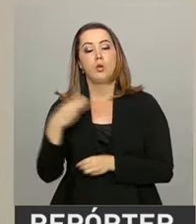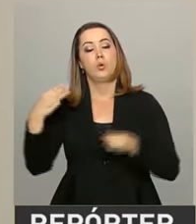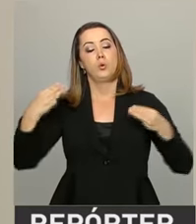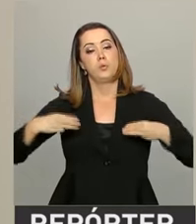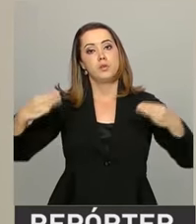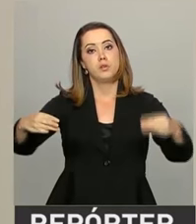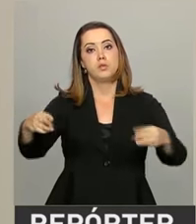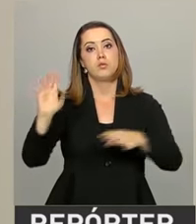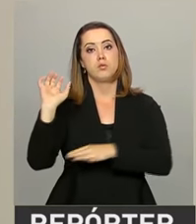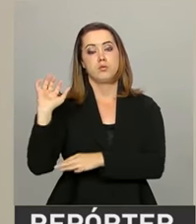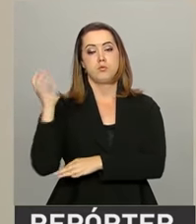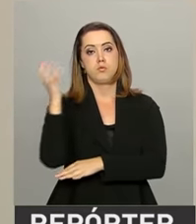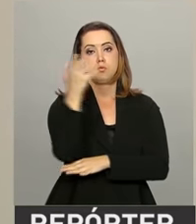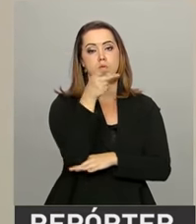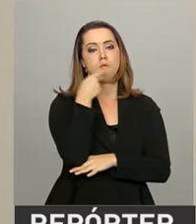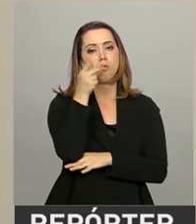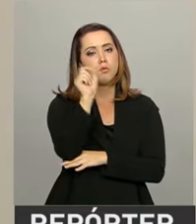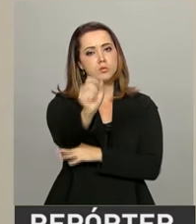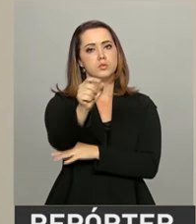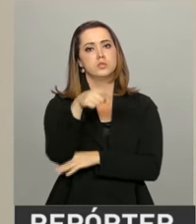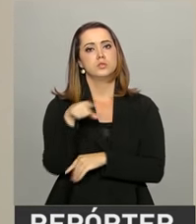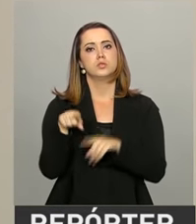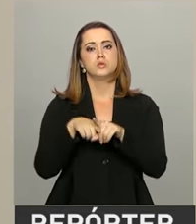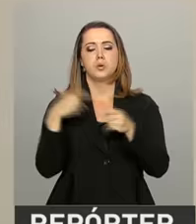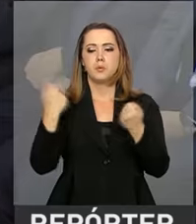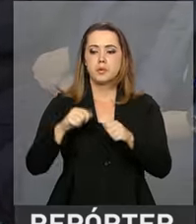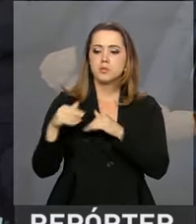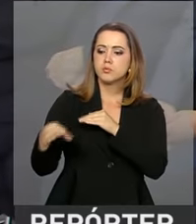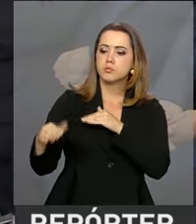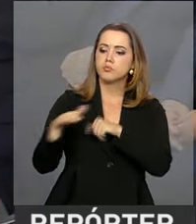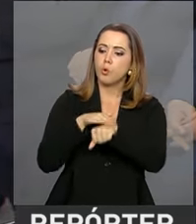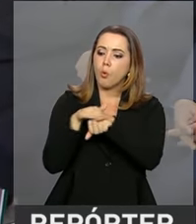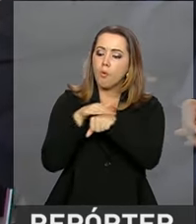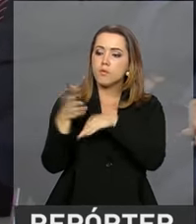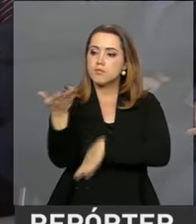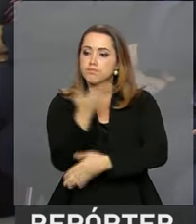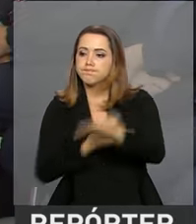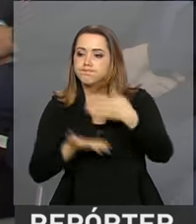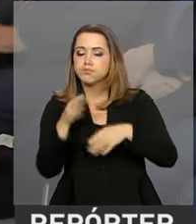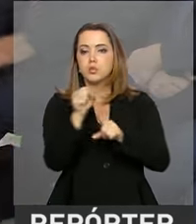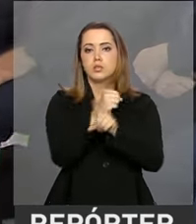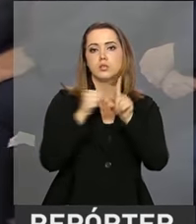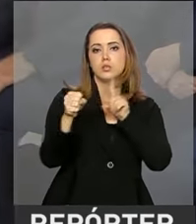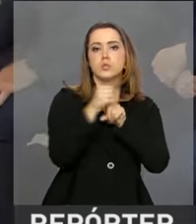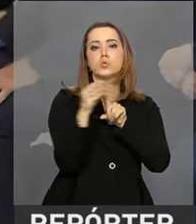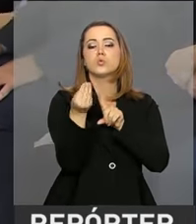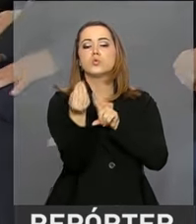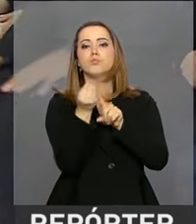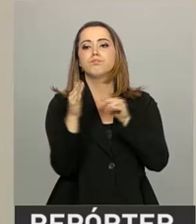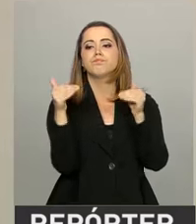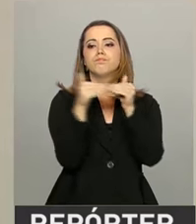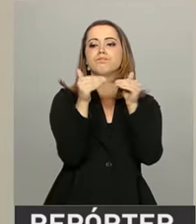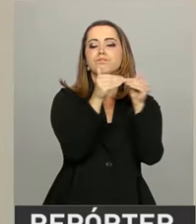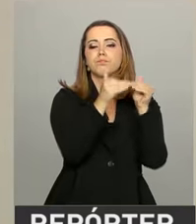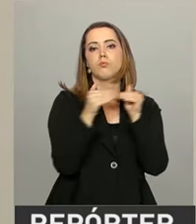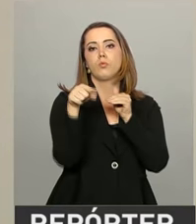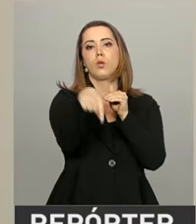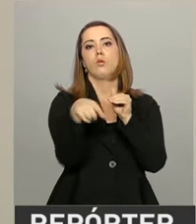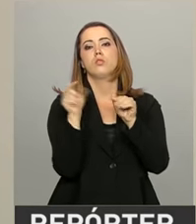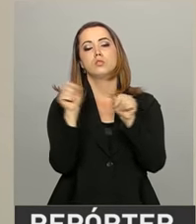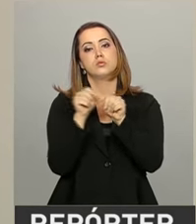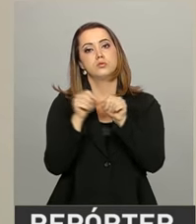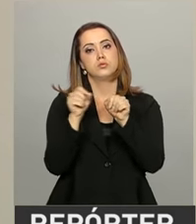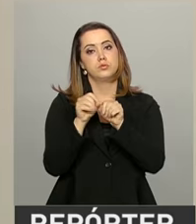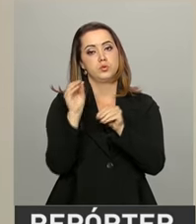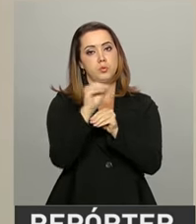Sarney Filho, afirmou que o ministério vai discutir com a sociedade a estratégia para implementar os compromissos brasileiros e que o país